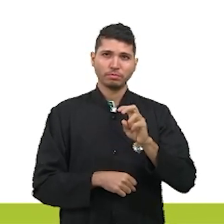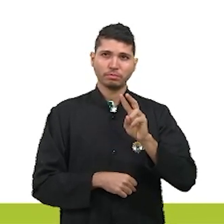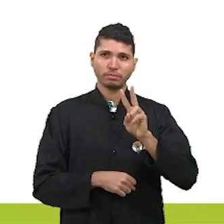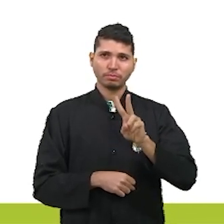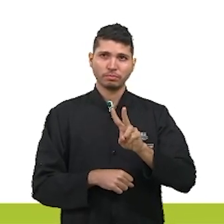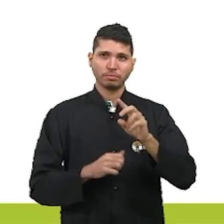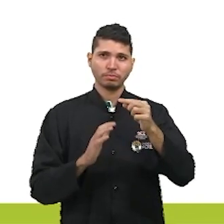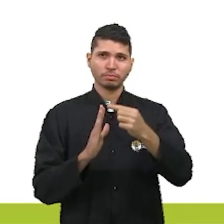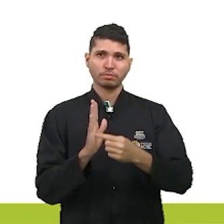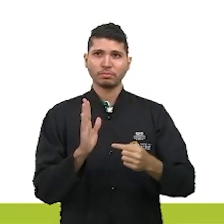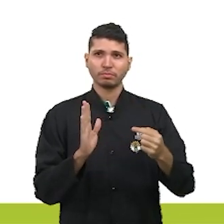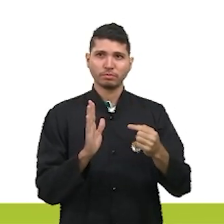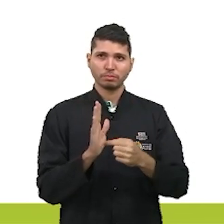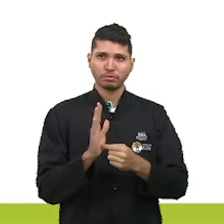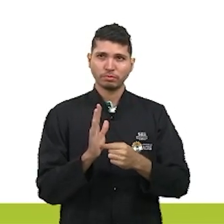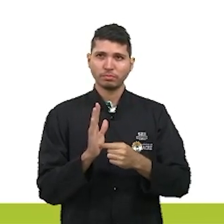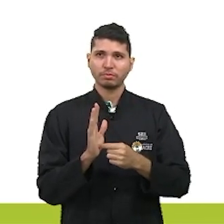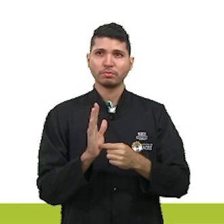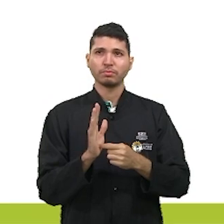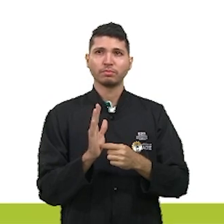2 fatorial é 2.